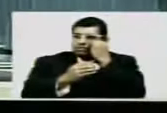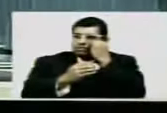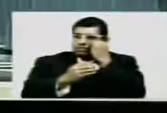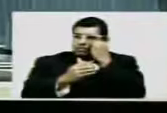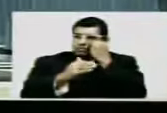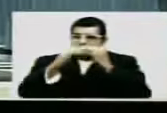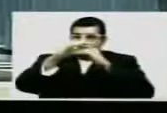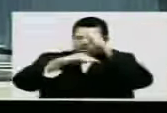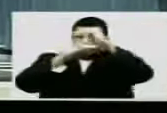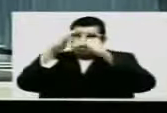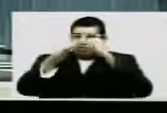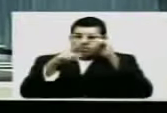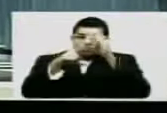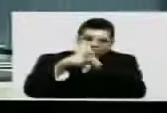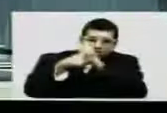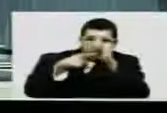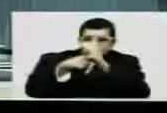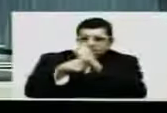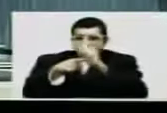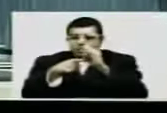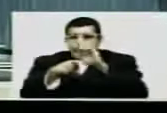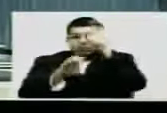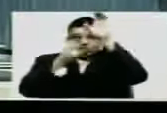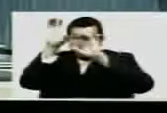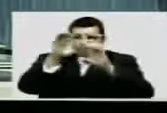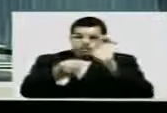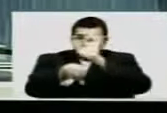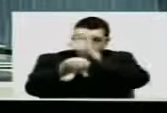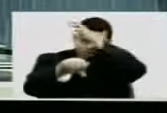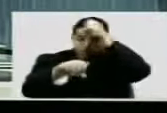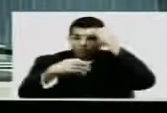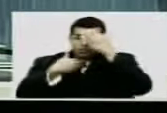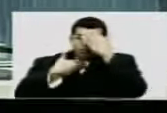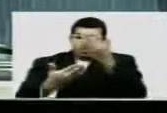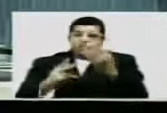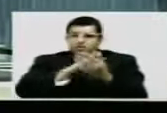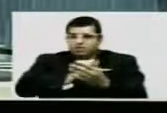do desenvolvimento estratégico da nossa região e do nosso estado. Muito obrigado, senhor presidente.